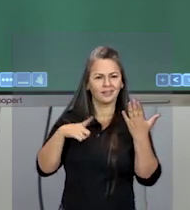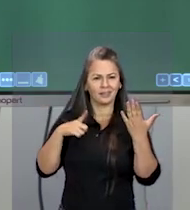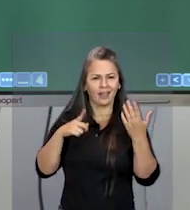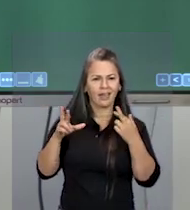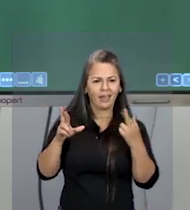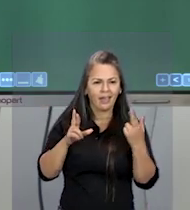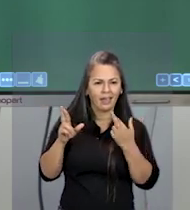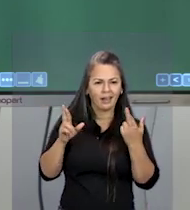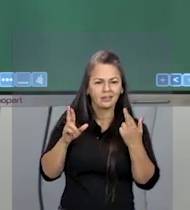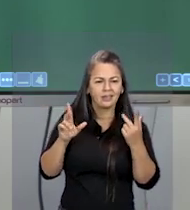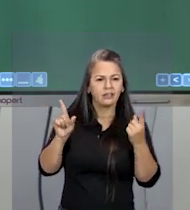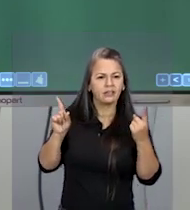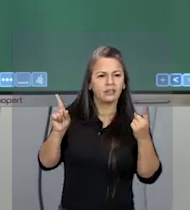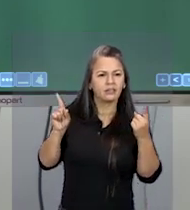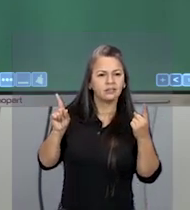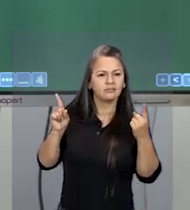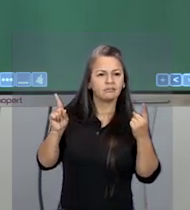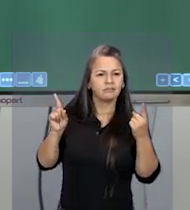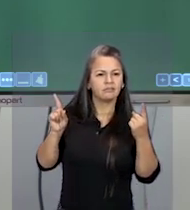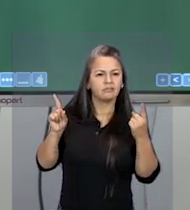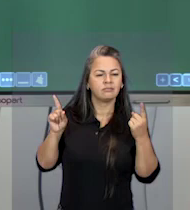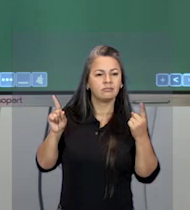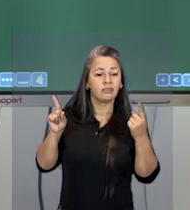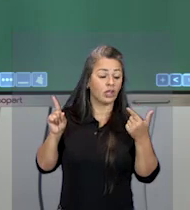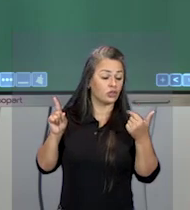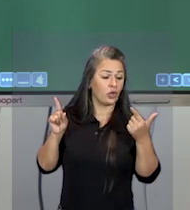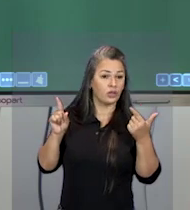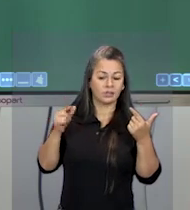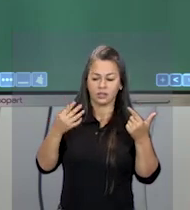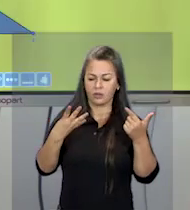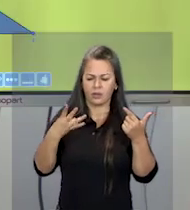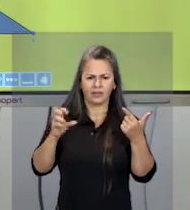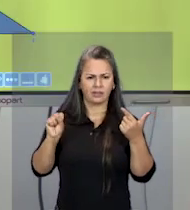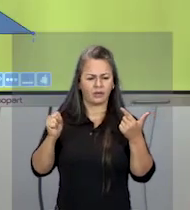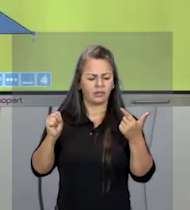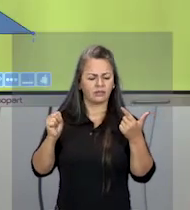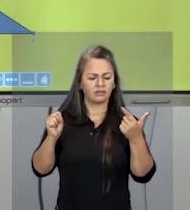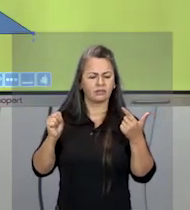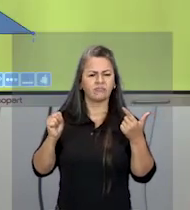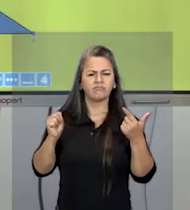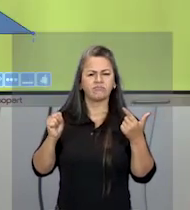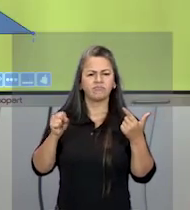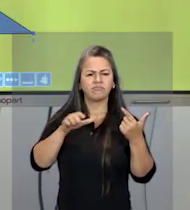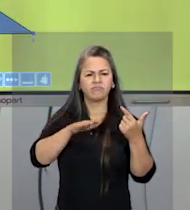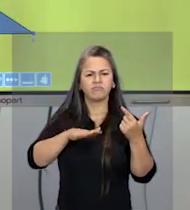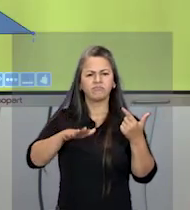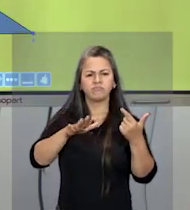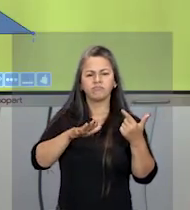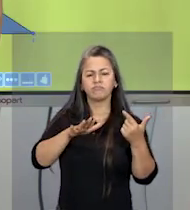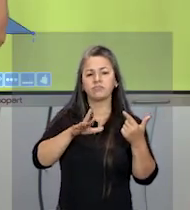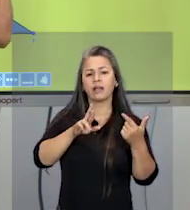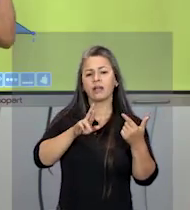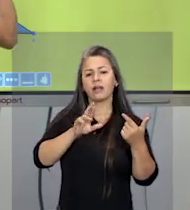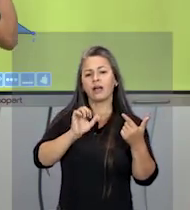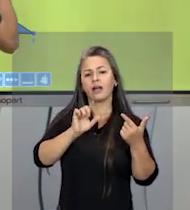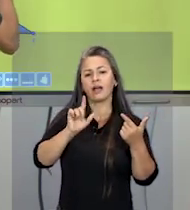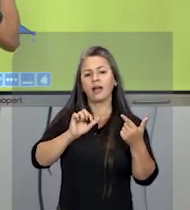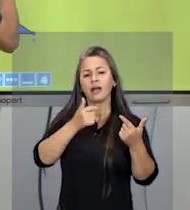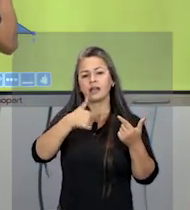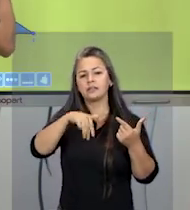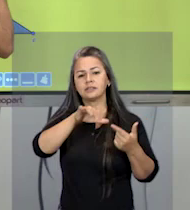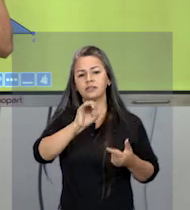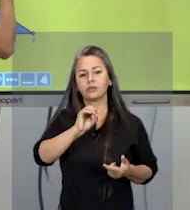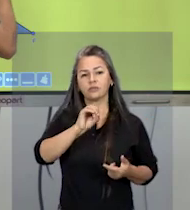duas áreas. Então deu 12, 48. Vamos ver se... Então vamos colocar aqui, a razão então